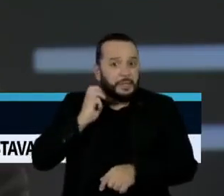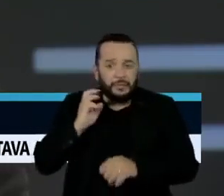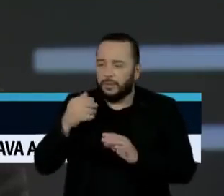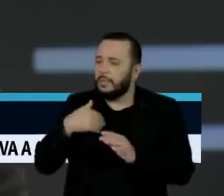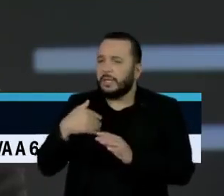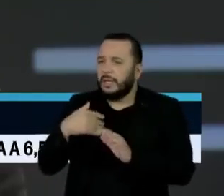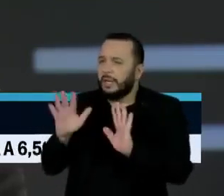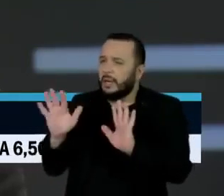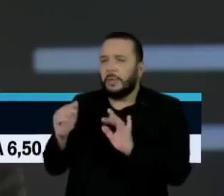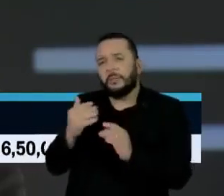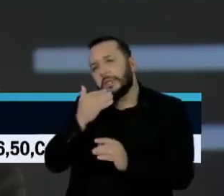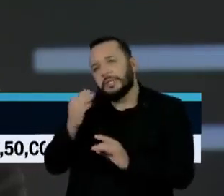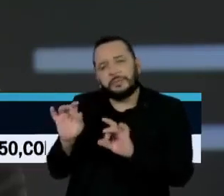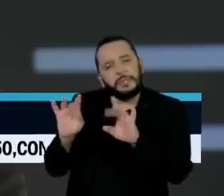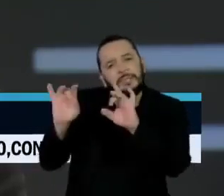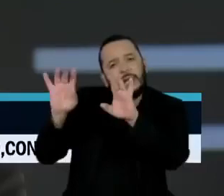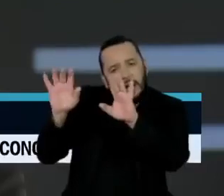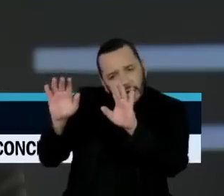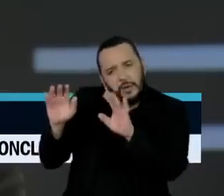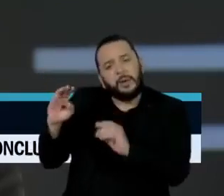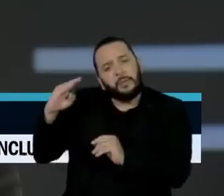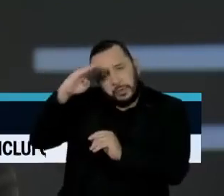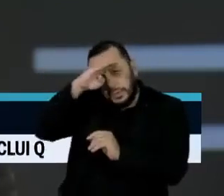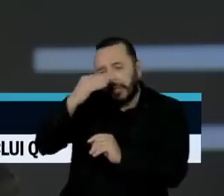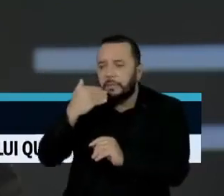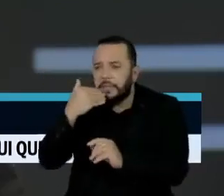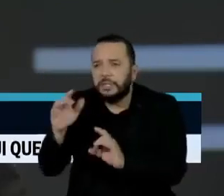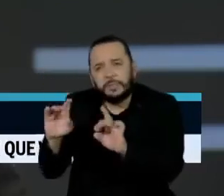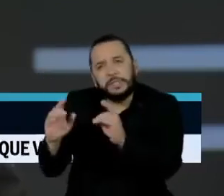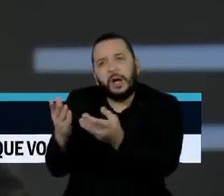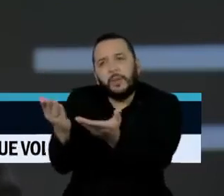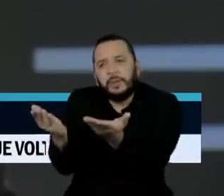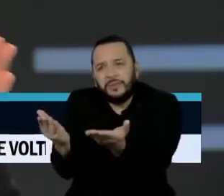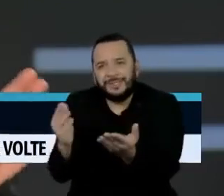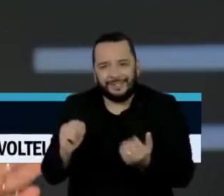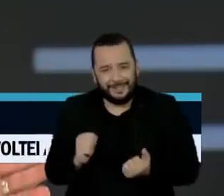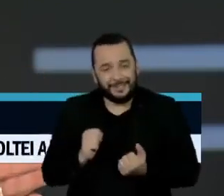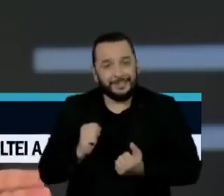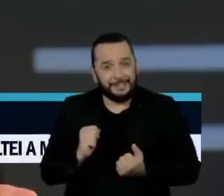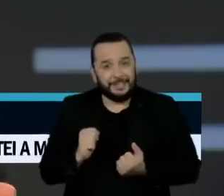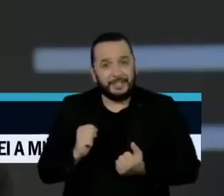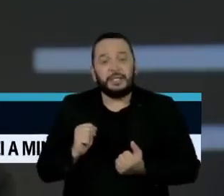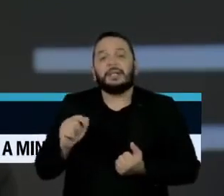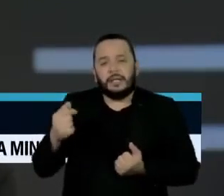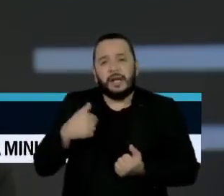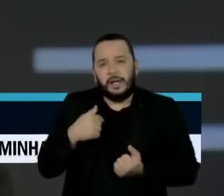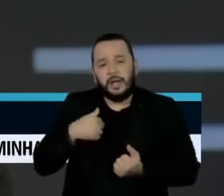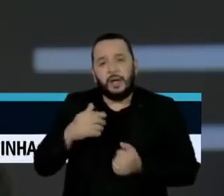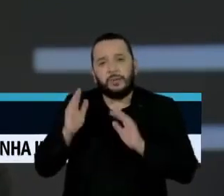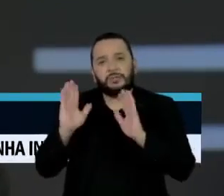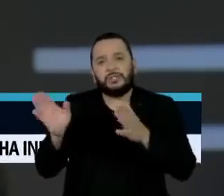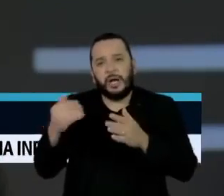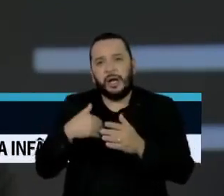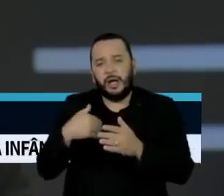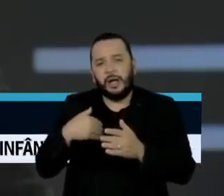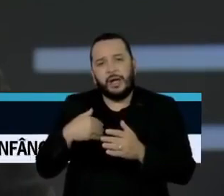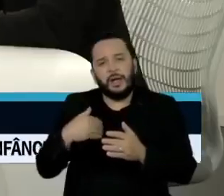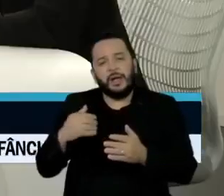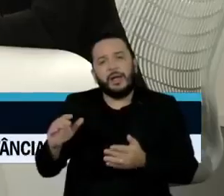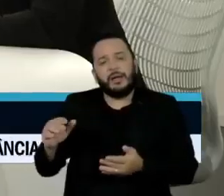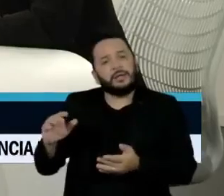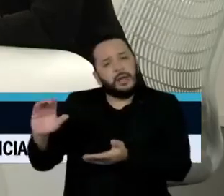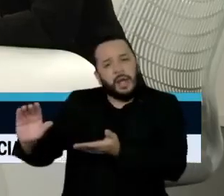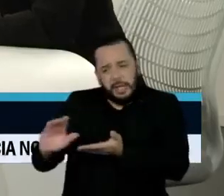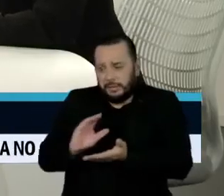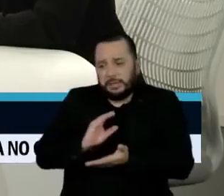atendendo por um pedido especial do Presidente da República aí no depoimento que ele disse olha ele me pedia para receber mas não houve nenhuma